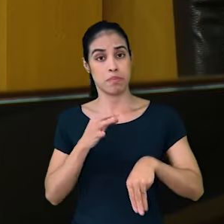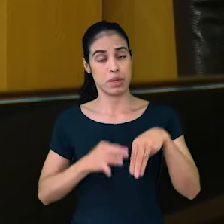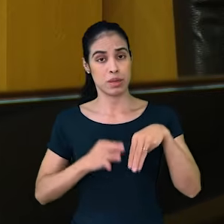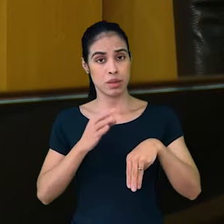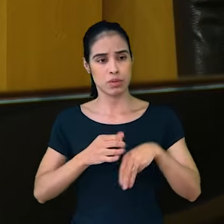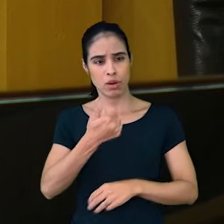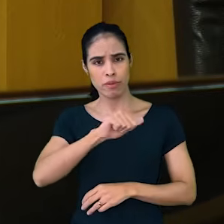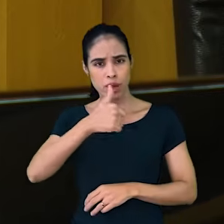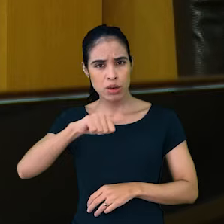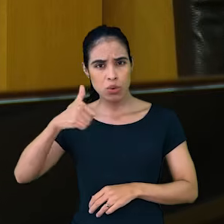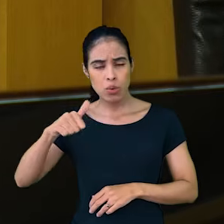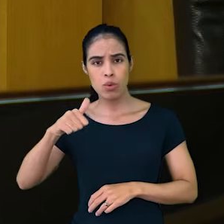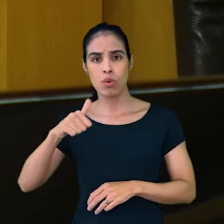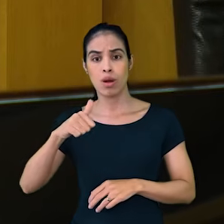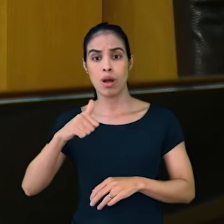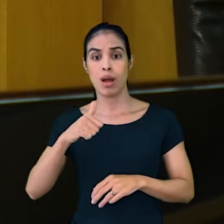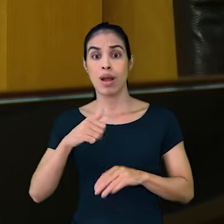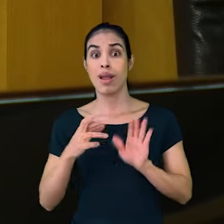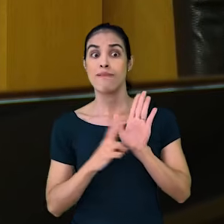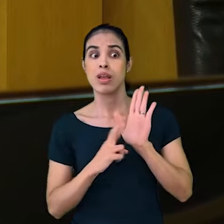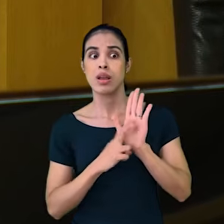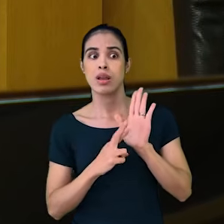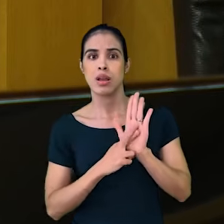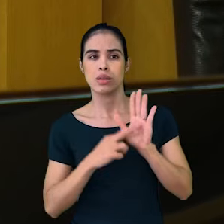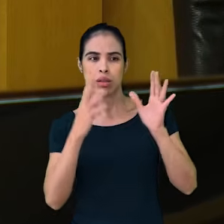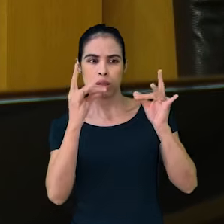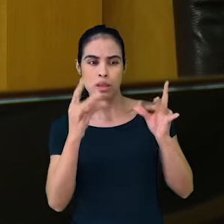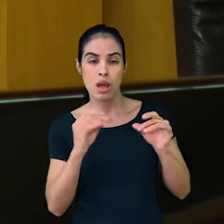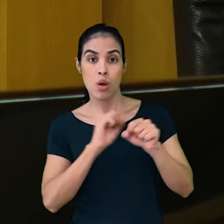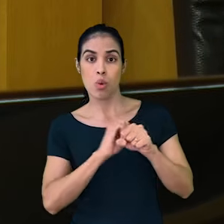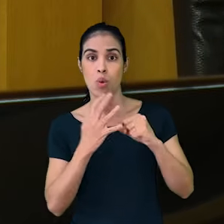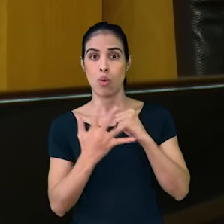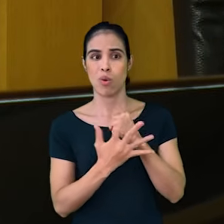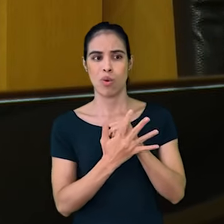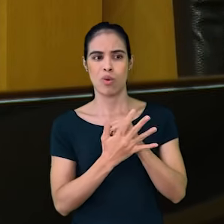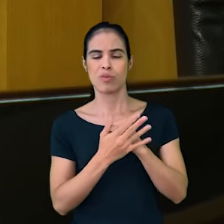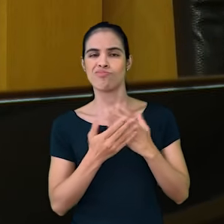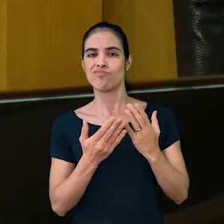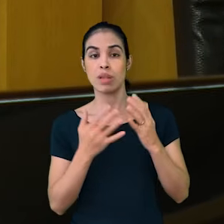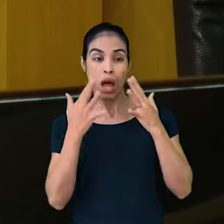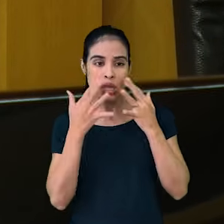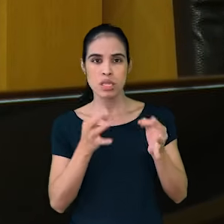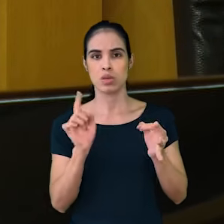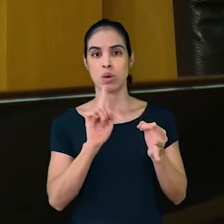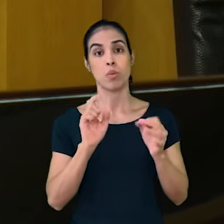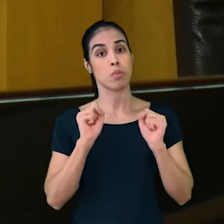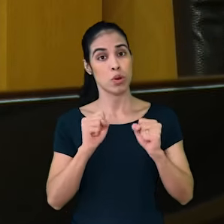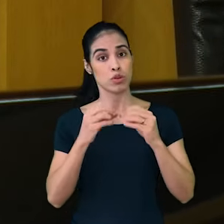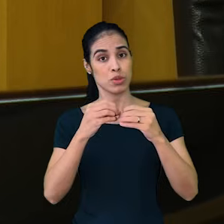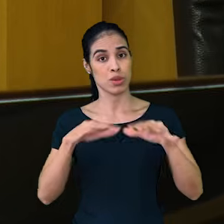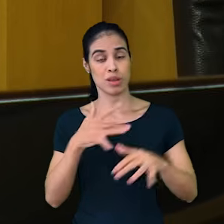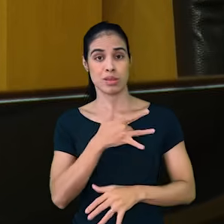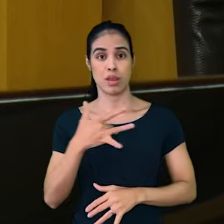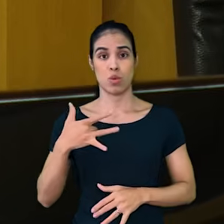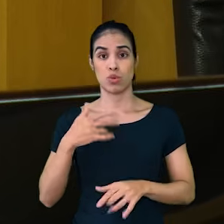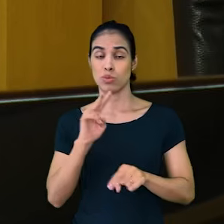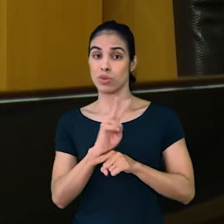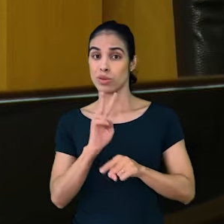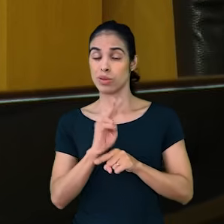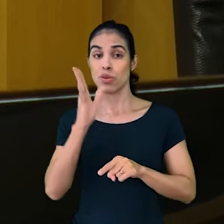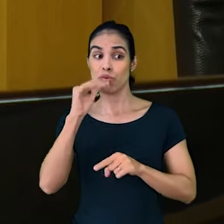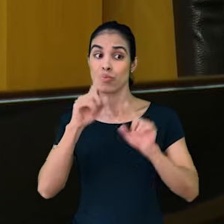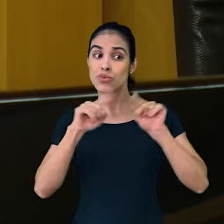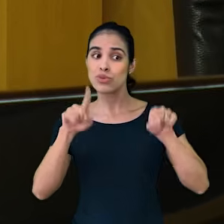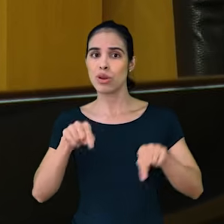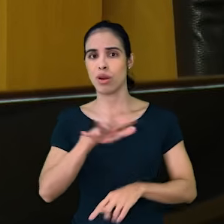falta de referência ao coronavírus fere as normas jurídicas que protegem a saúde dos trabalhadores. Considero